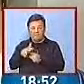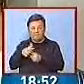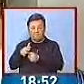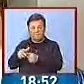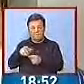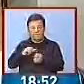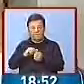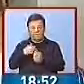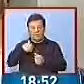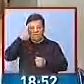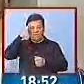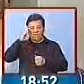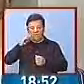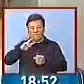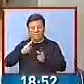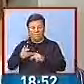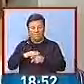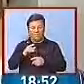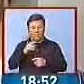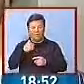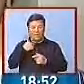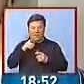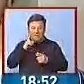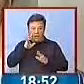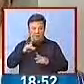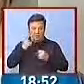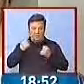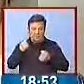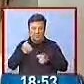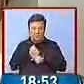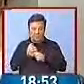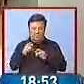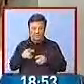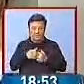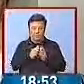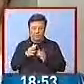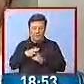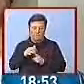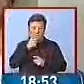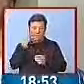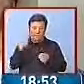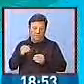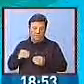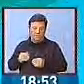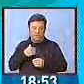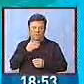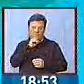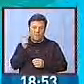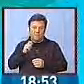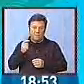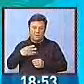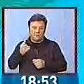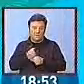vão estragar a nossa previsão, porque ainda não conseguimos computacionar esses efeitos. Vamos daqui a mais uns meses trabalhar